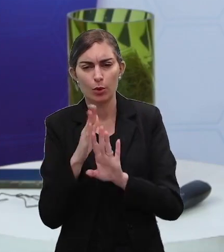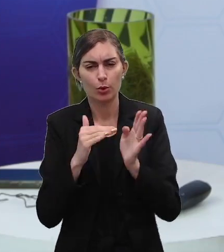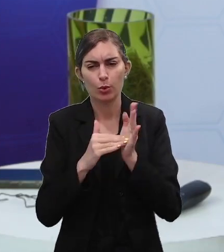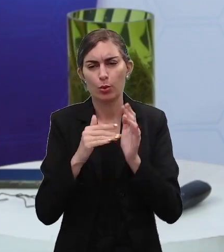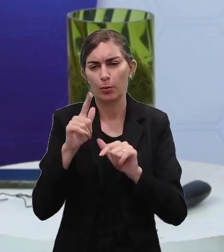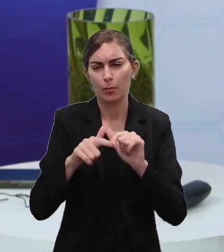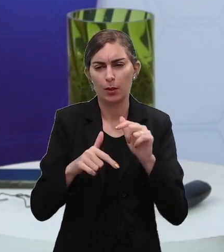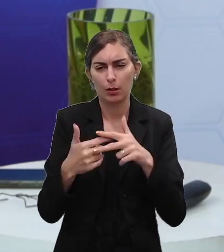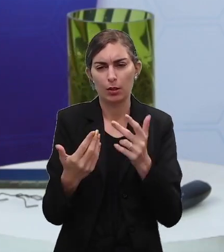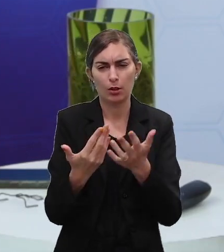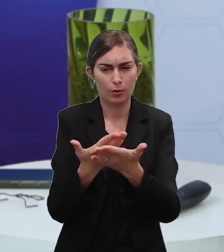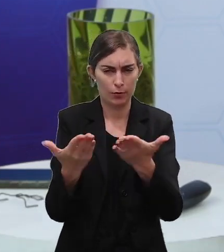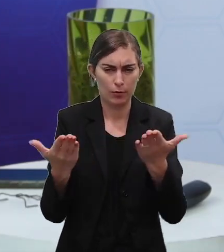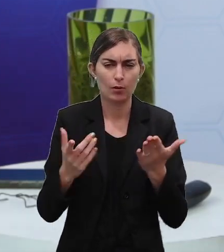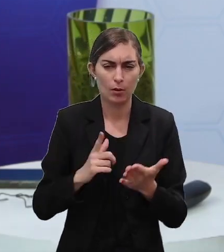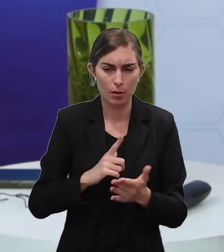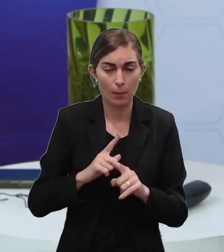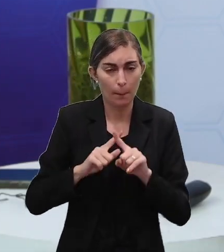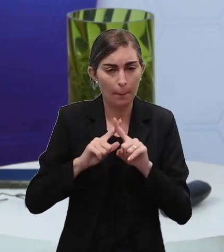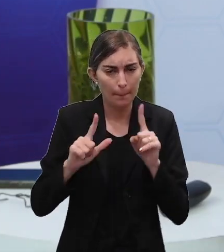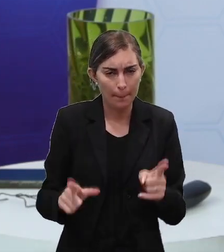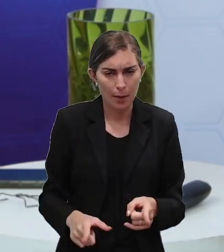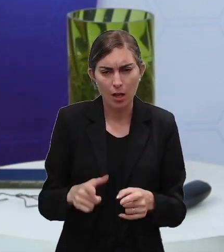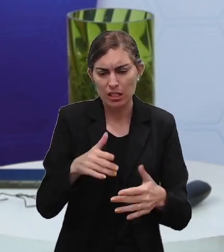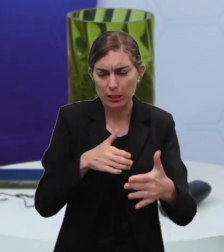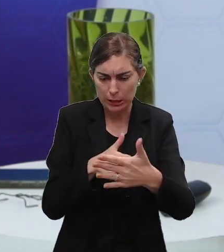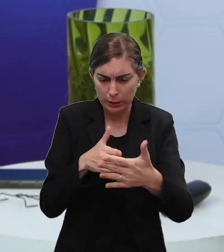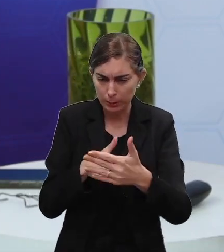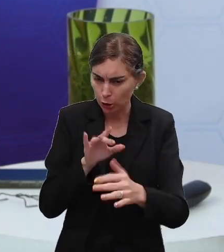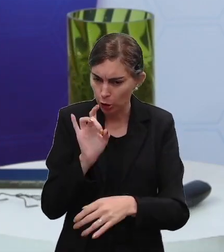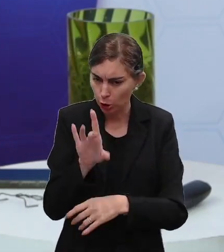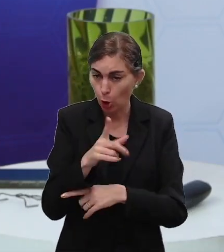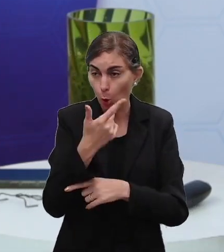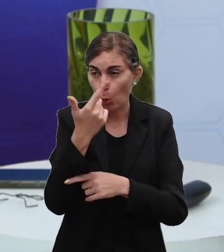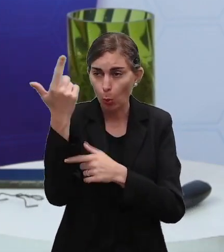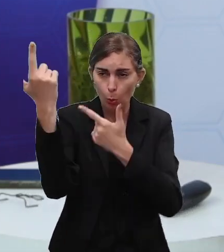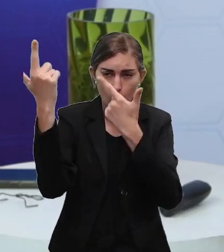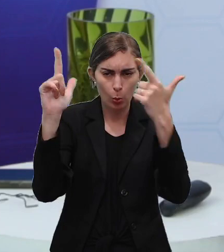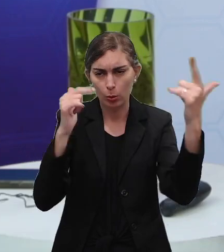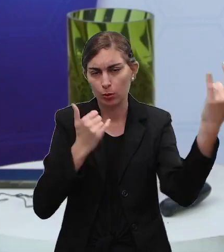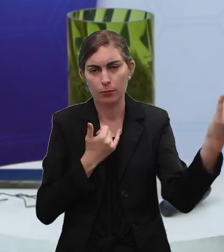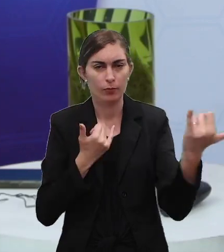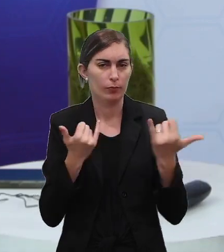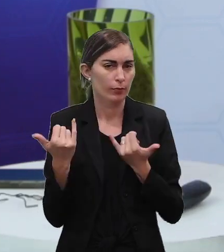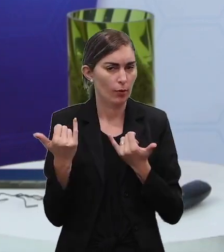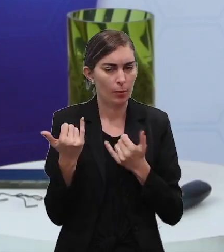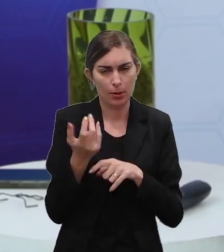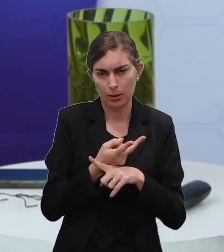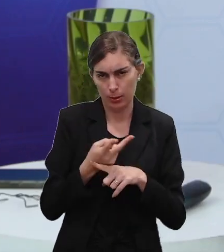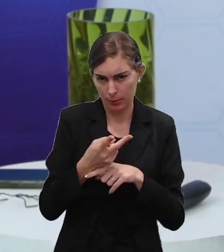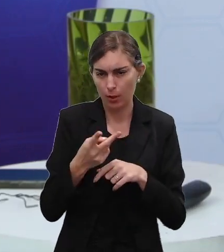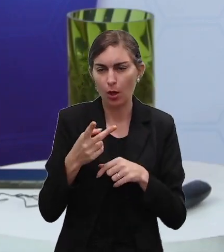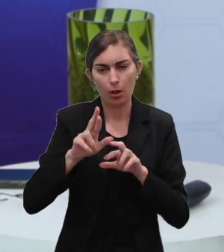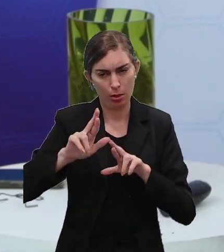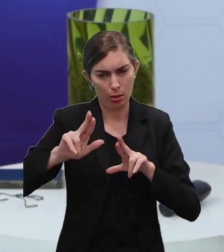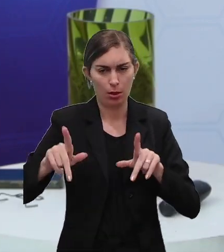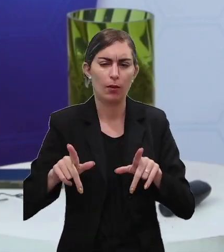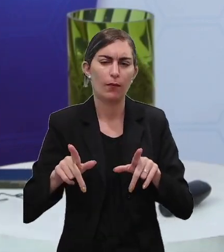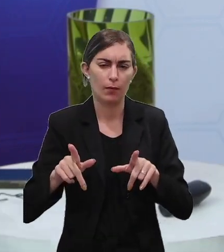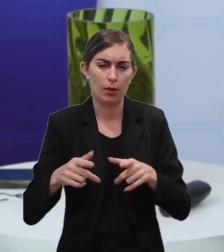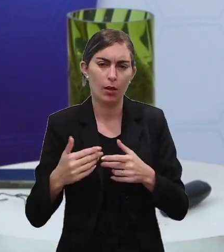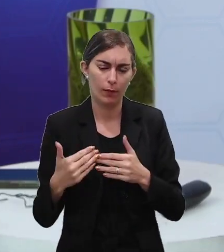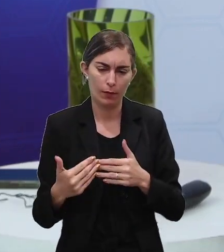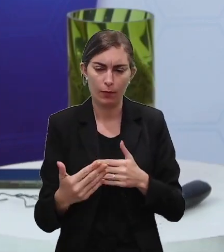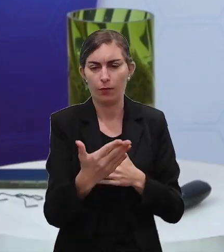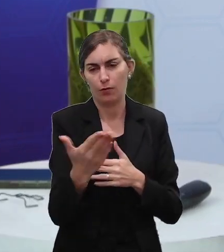material vasto que vocês têm, mas não se limite a isso, busquem outras informações. Esse vai ser o diferencial para